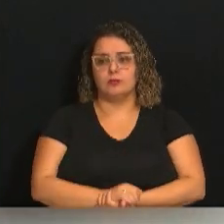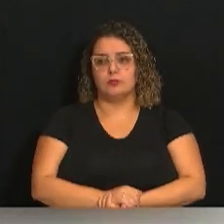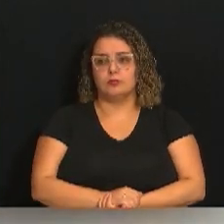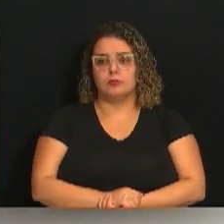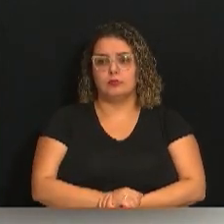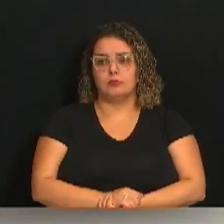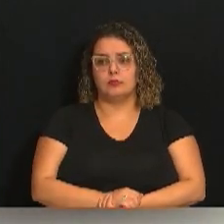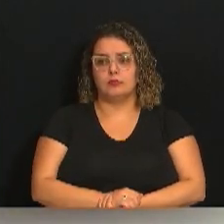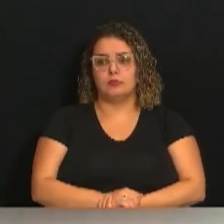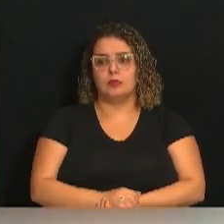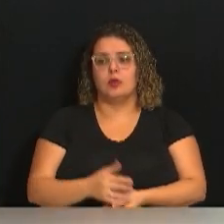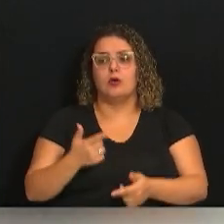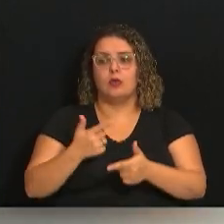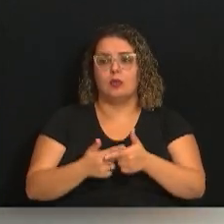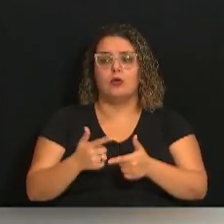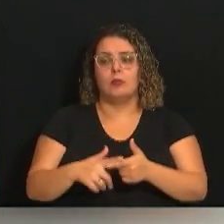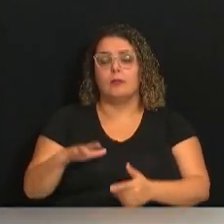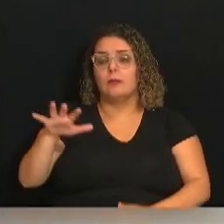ali